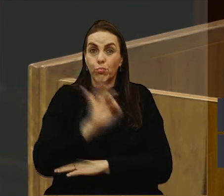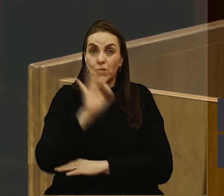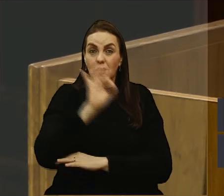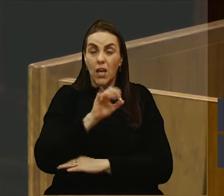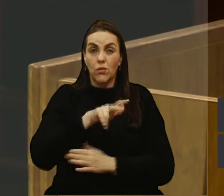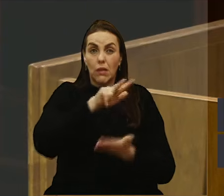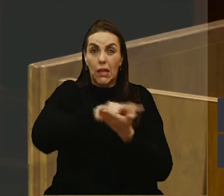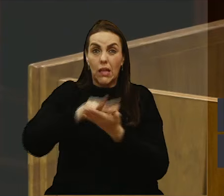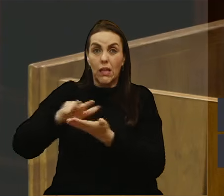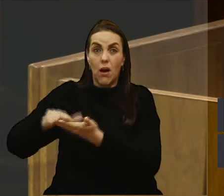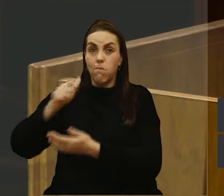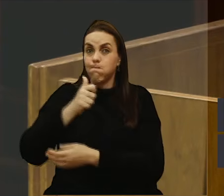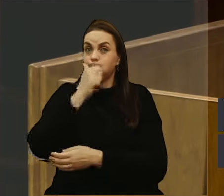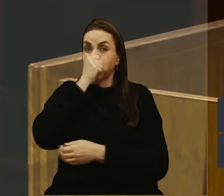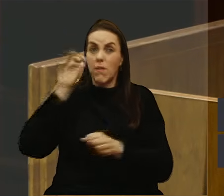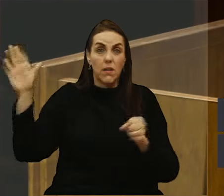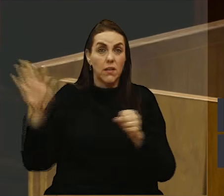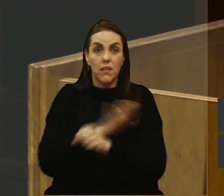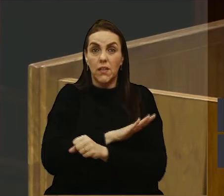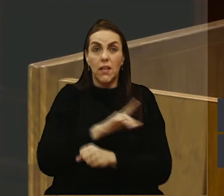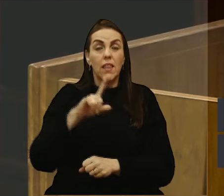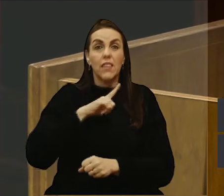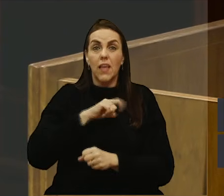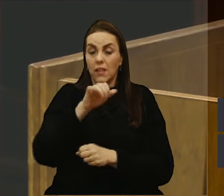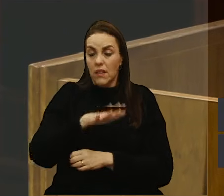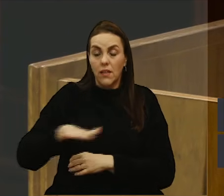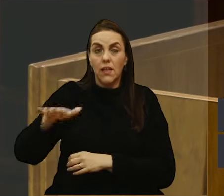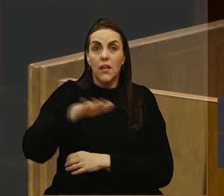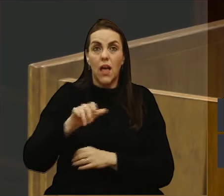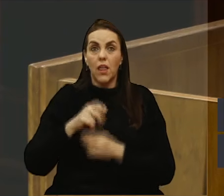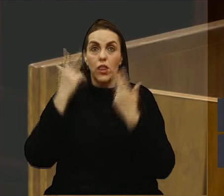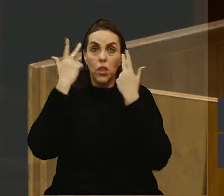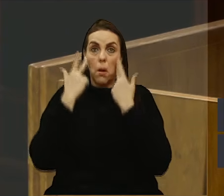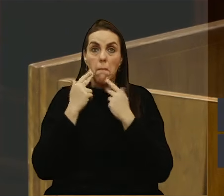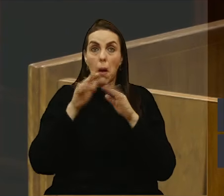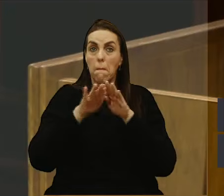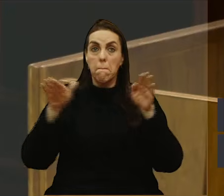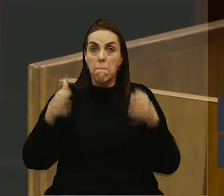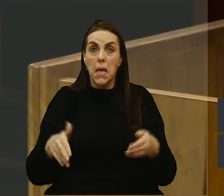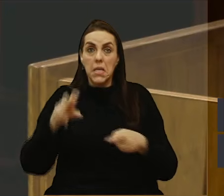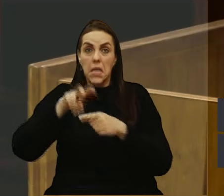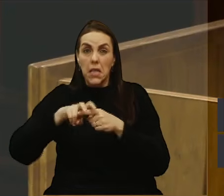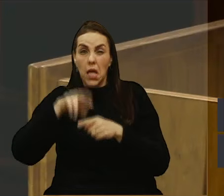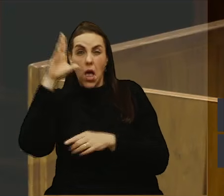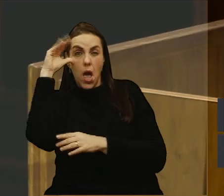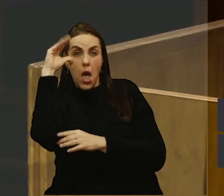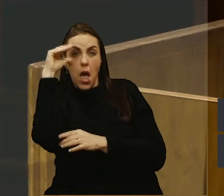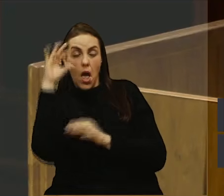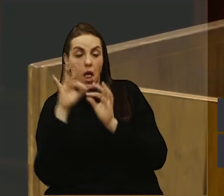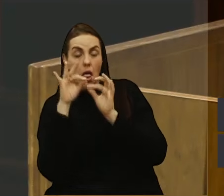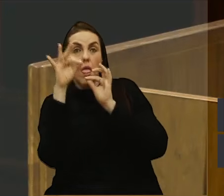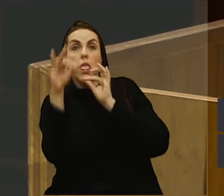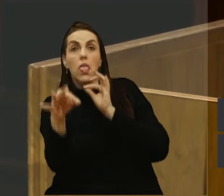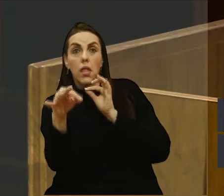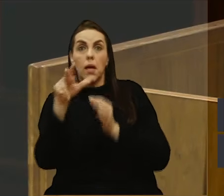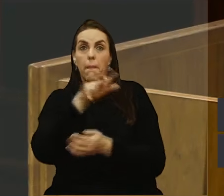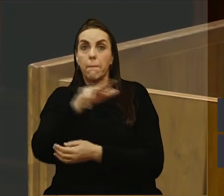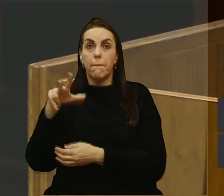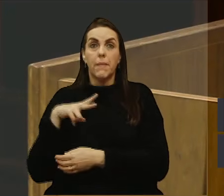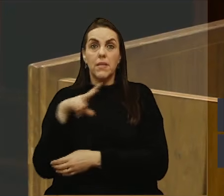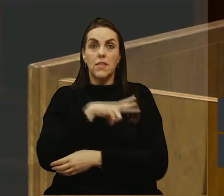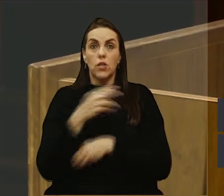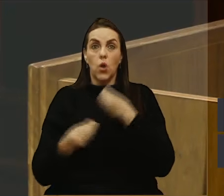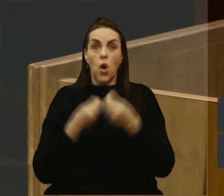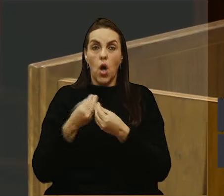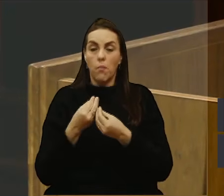dos leitos. Eles montaram um espaço comum, uma mesa e umas cadeiras, e eles ficam espiando assim lá do fundo para ver como é que está o paciente. Eles não conseguem